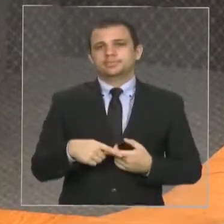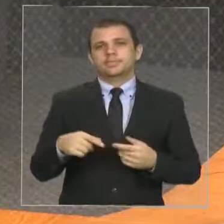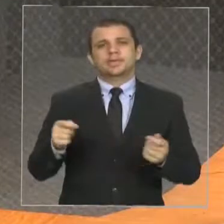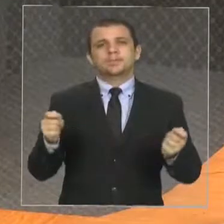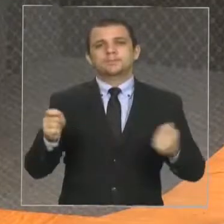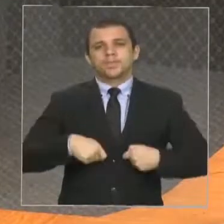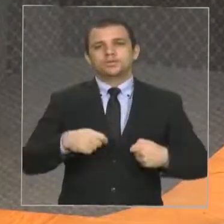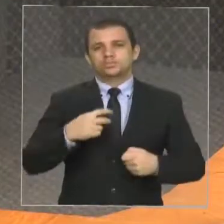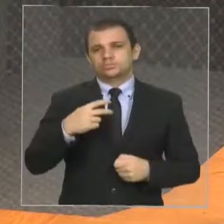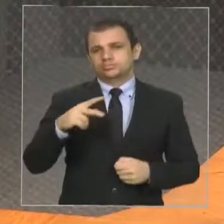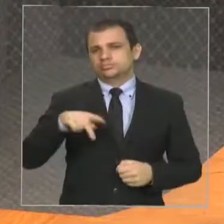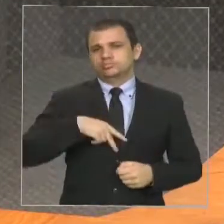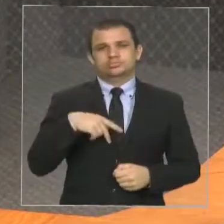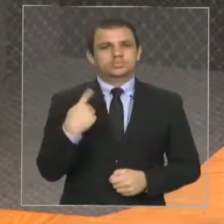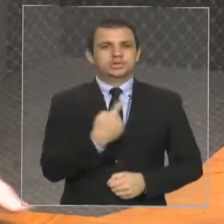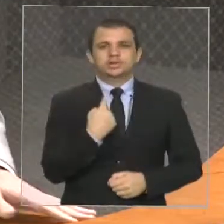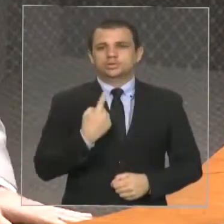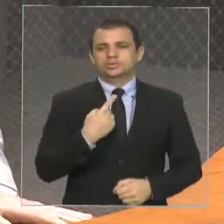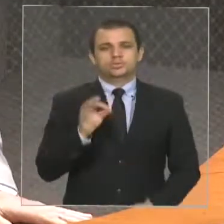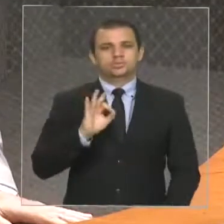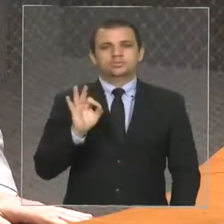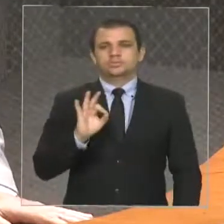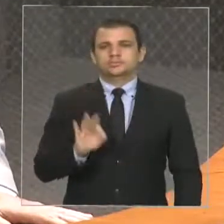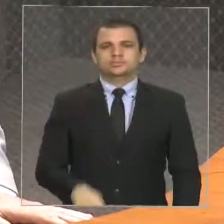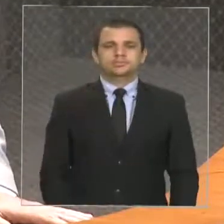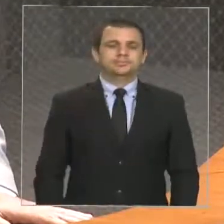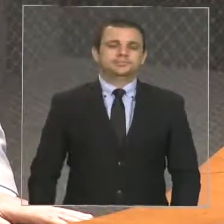competência. E aqui quero